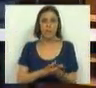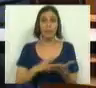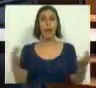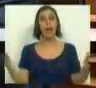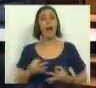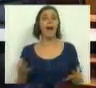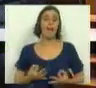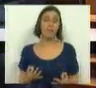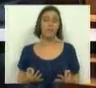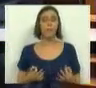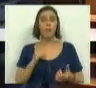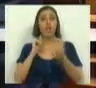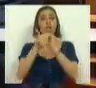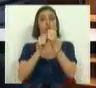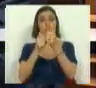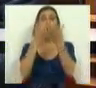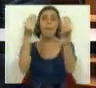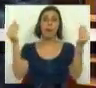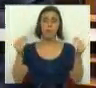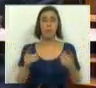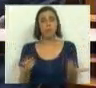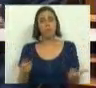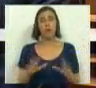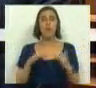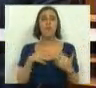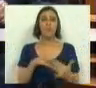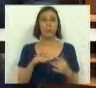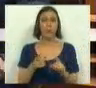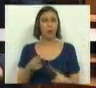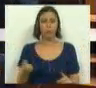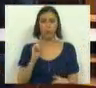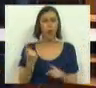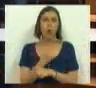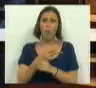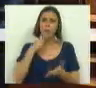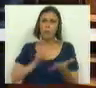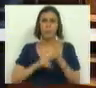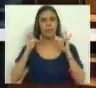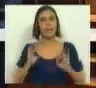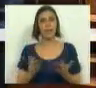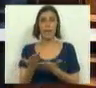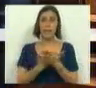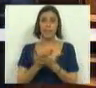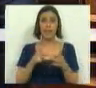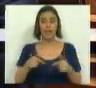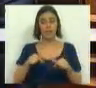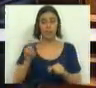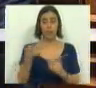apesar de o desporto para muitos ser, sobretudo, futebol. Não é o caso, são coisas sérias as que são tratadas nestes dois